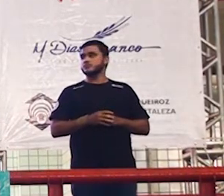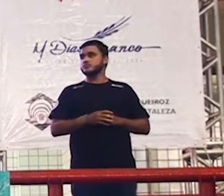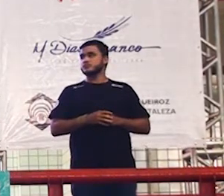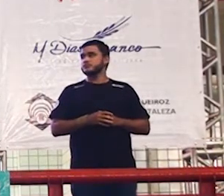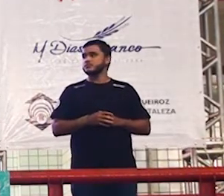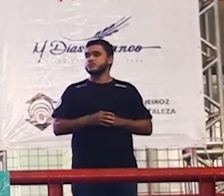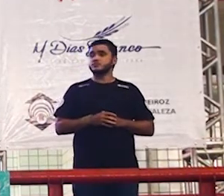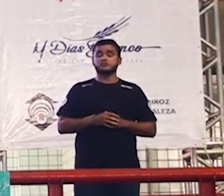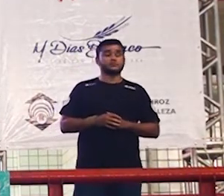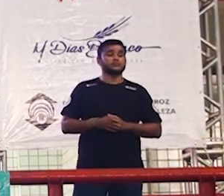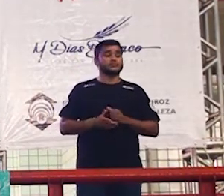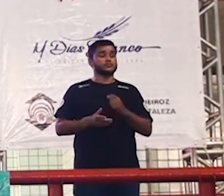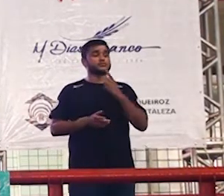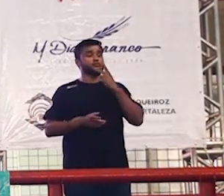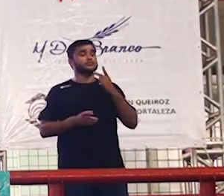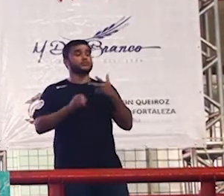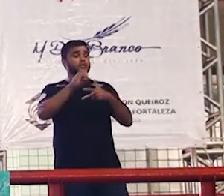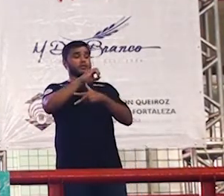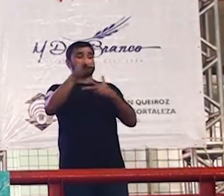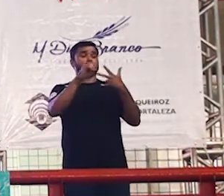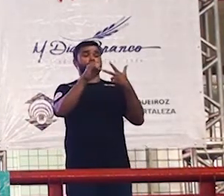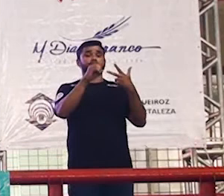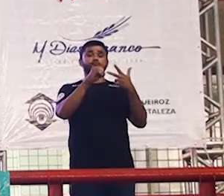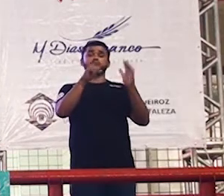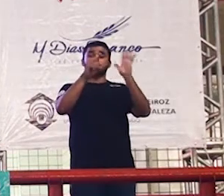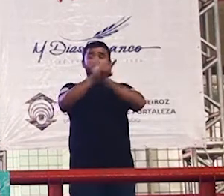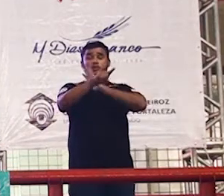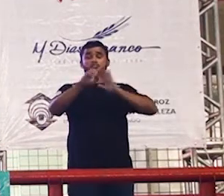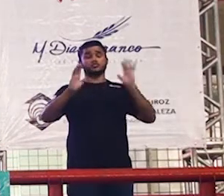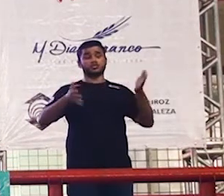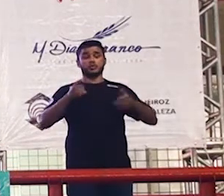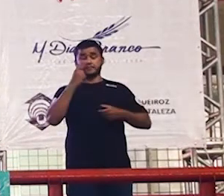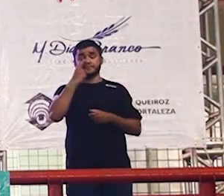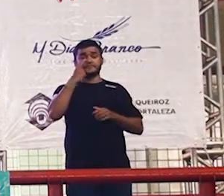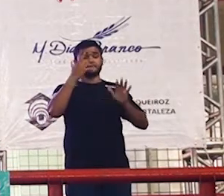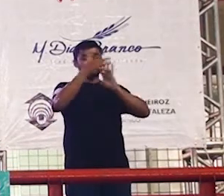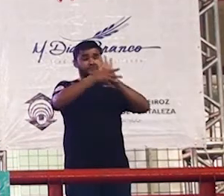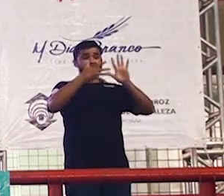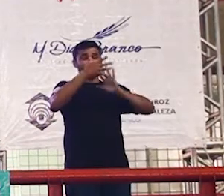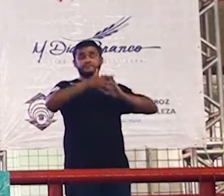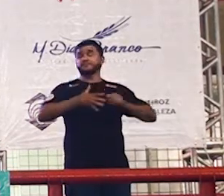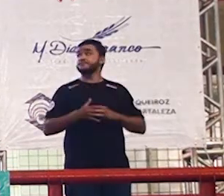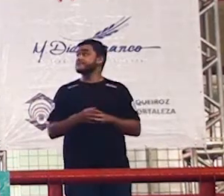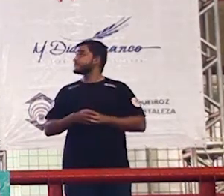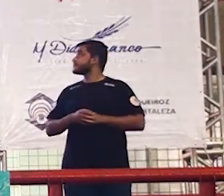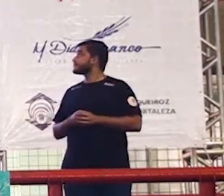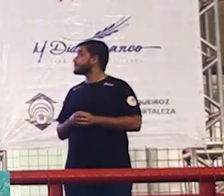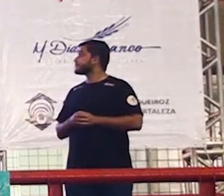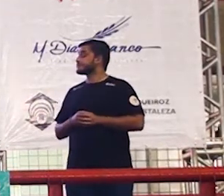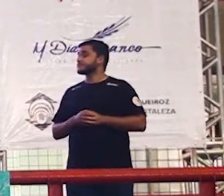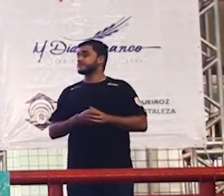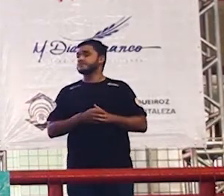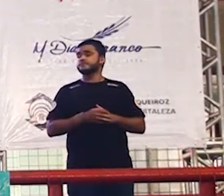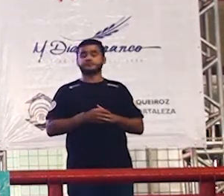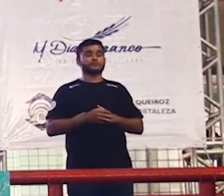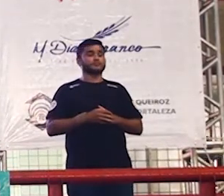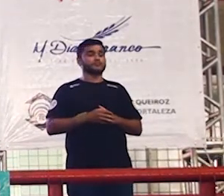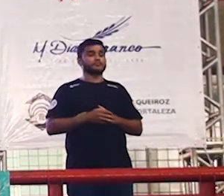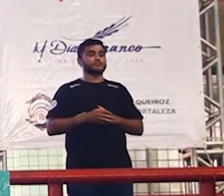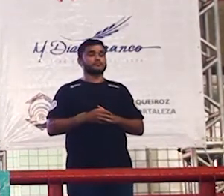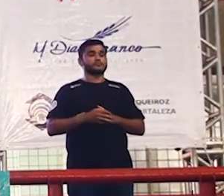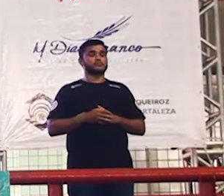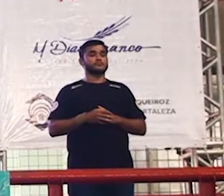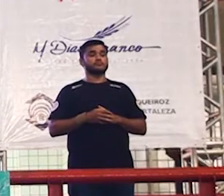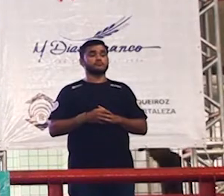Questãozinha que caiu no Enem há alguns anos, a primeira. Leia os textos. Texto 1. No meio do caminho